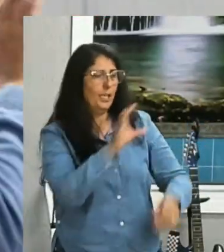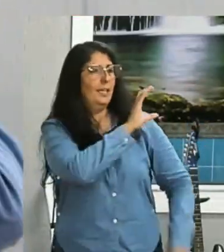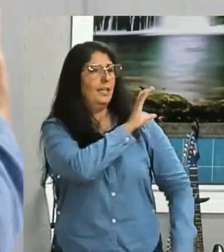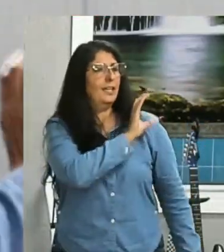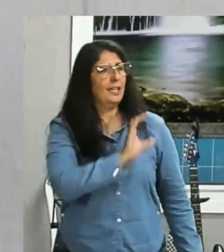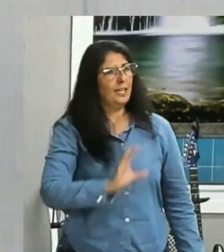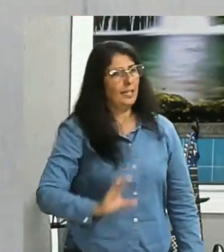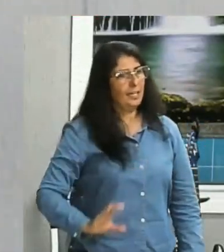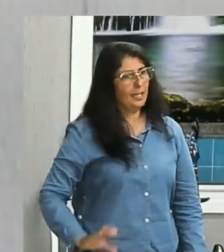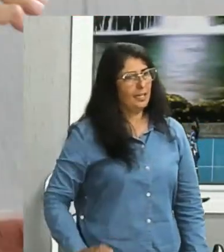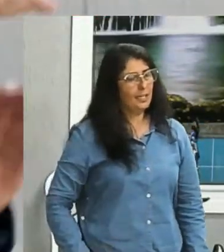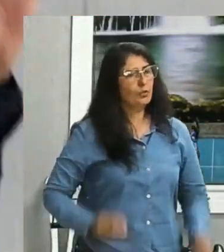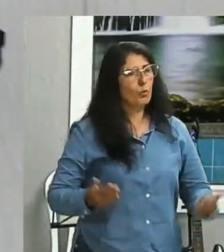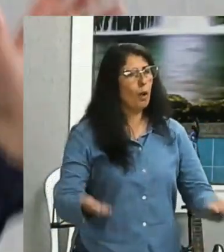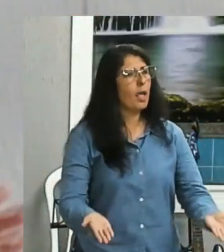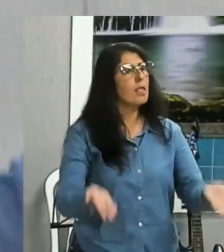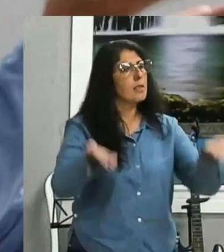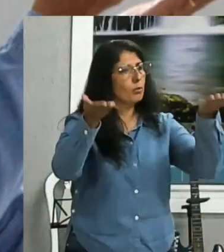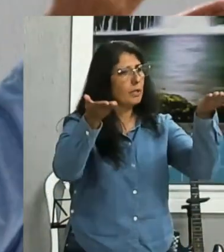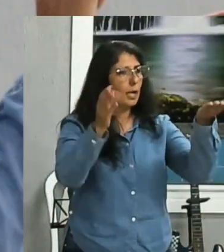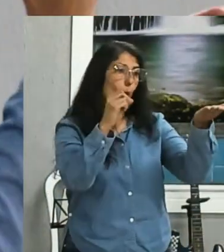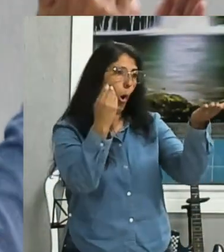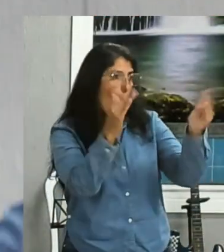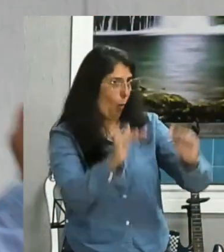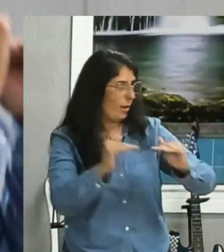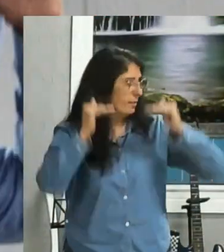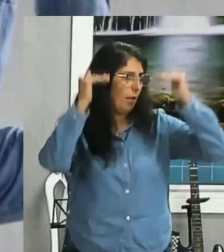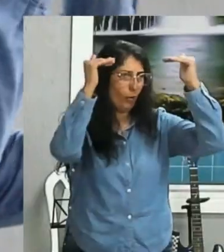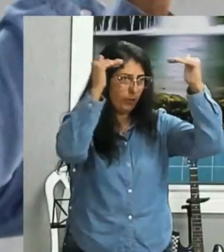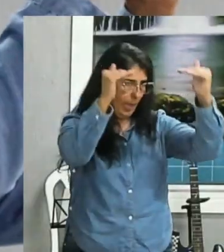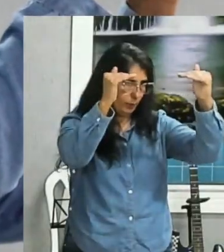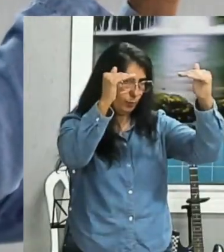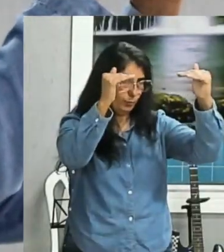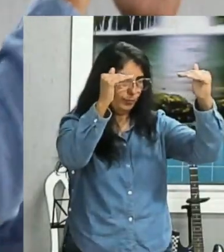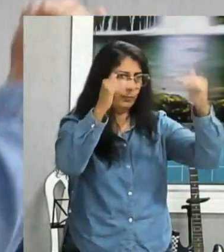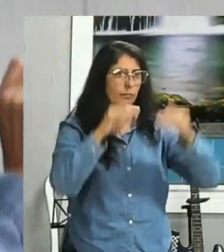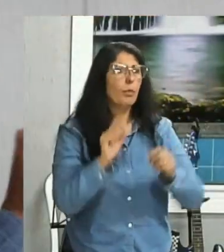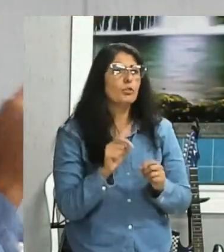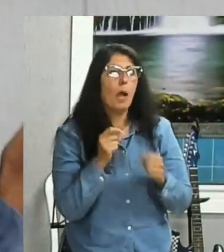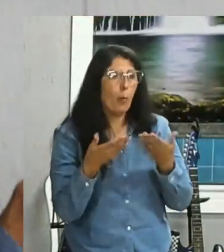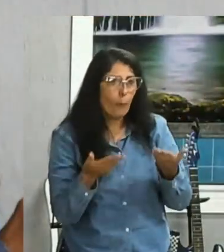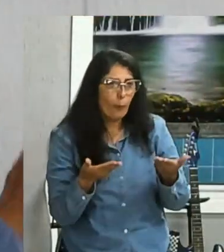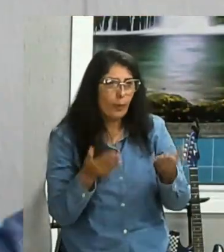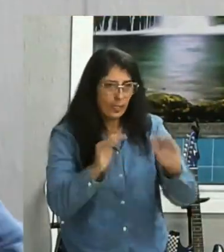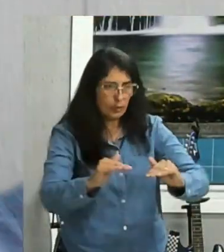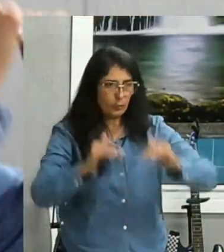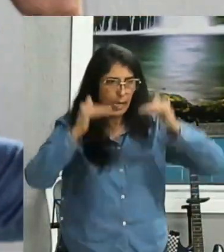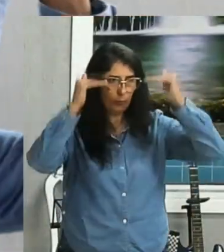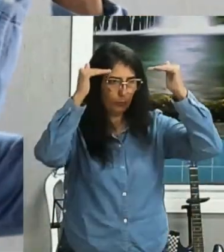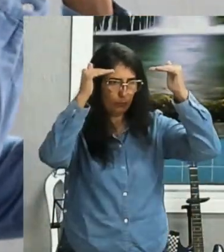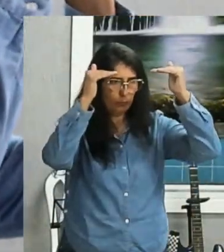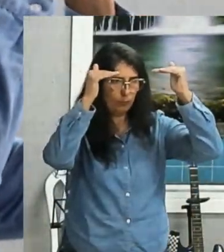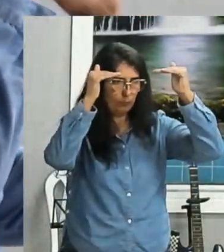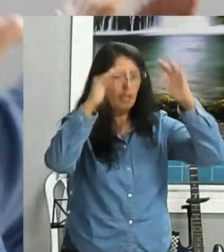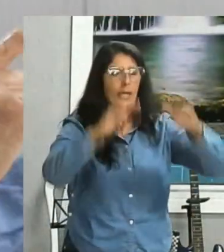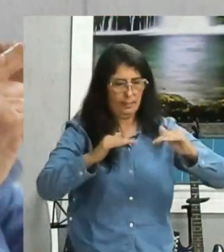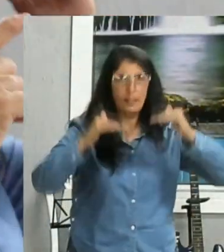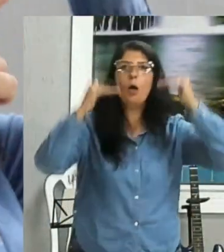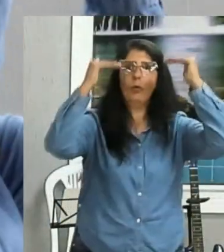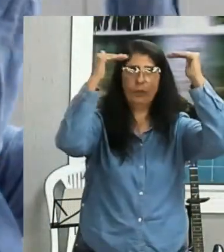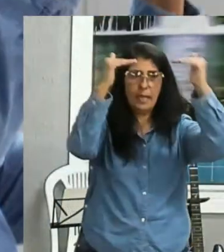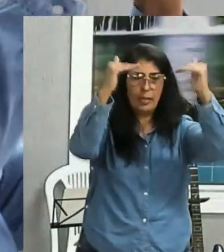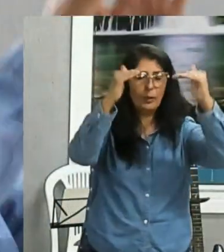é o tema. Uma ideia que poderia ser central nesse texto é essa: